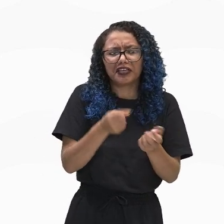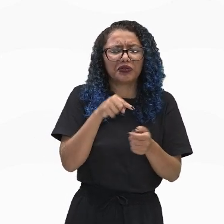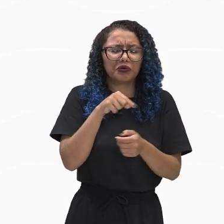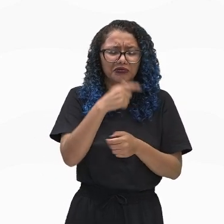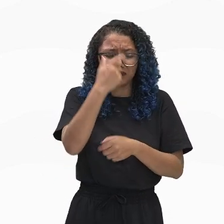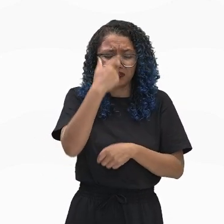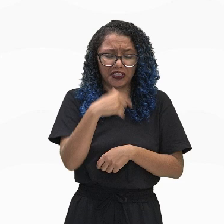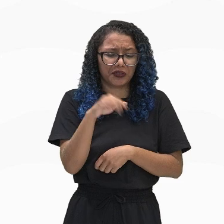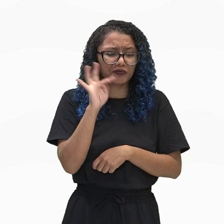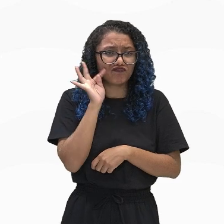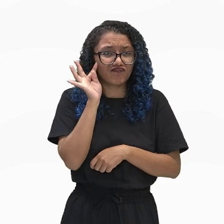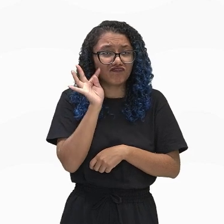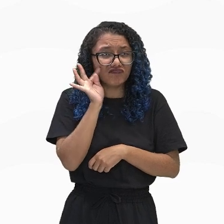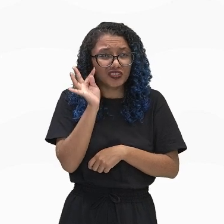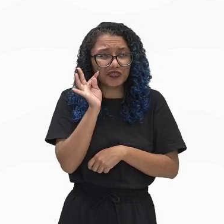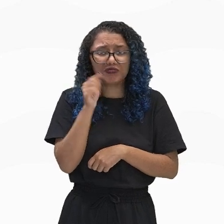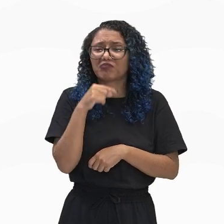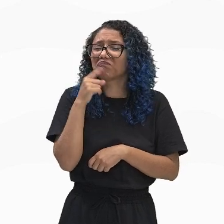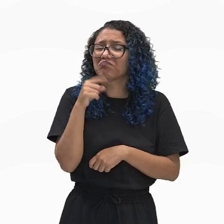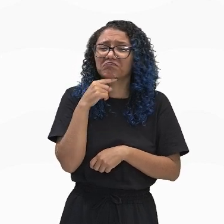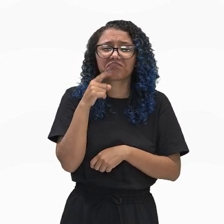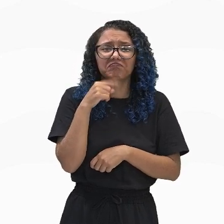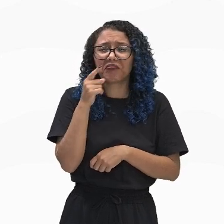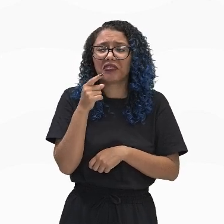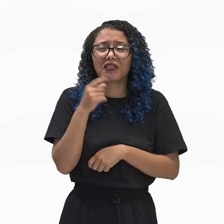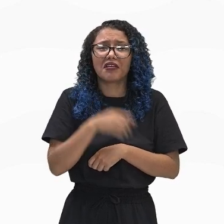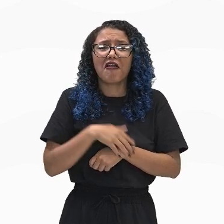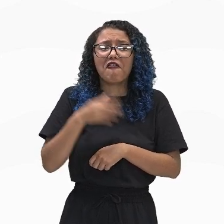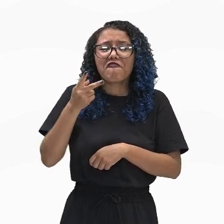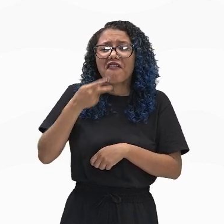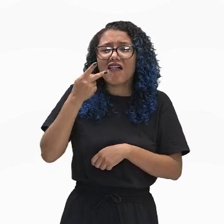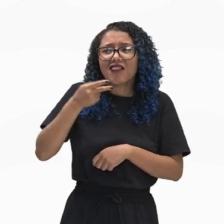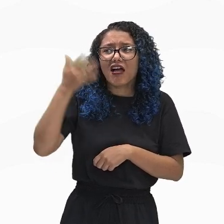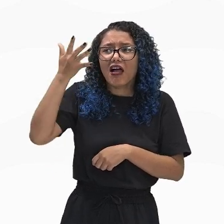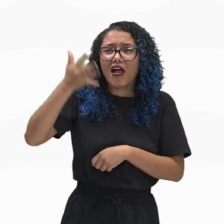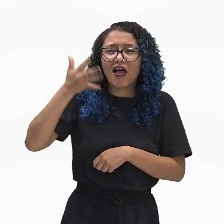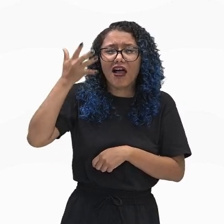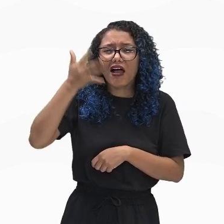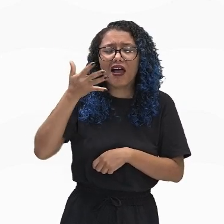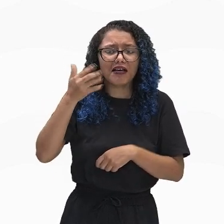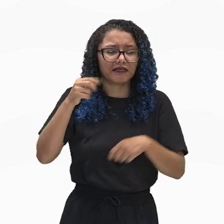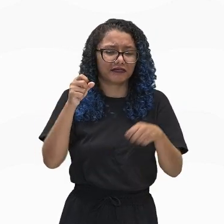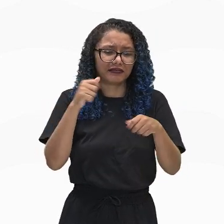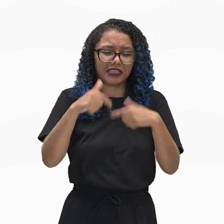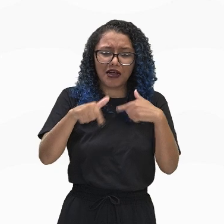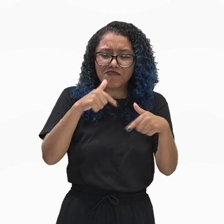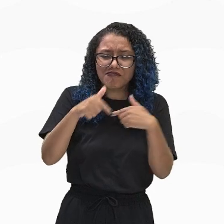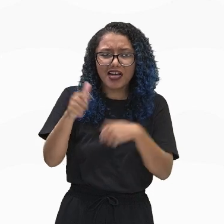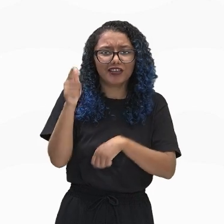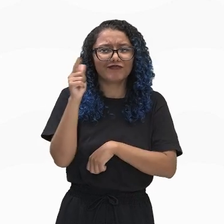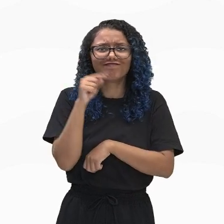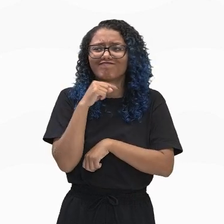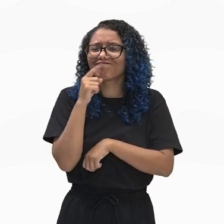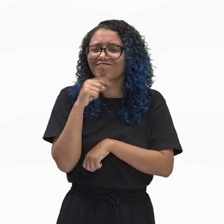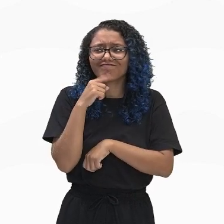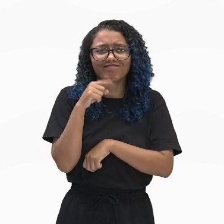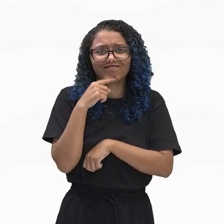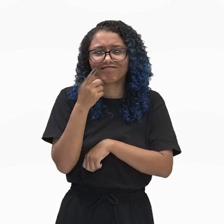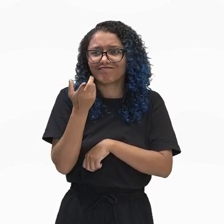eu não vou conseguir, né, falar em público, eu não vou conseguir tal emprego. Então, isso gera uma